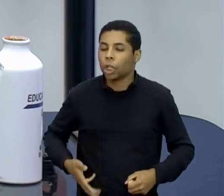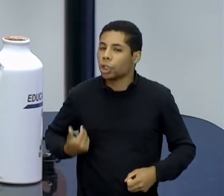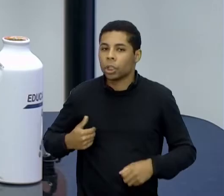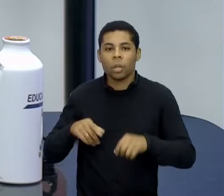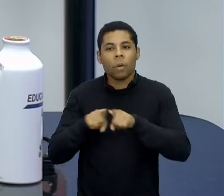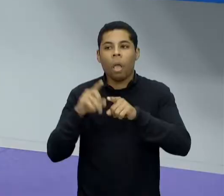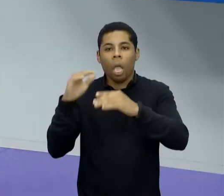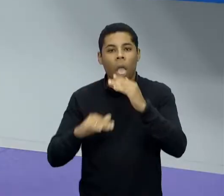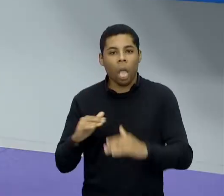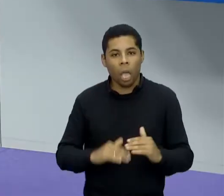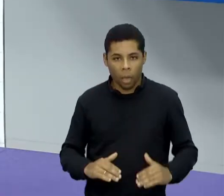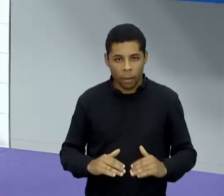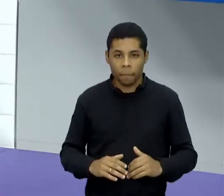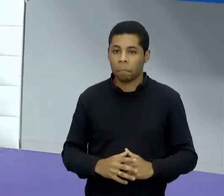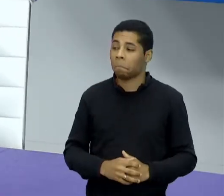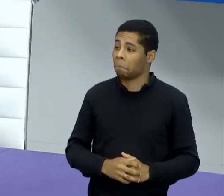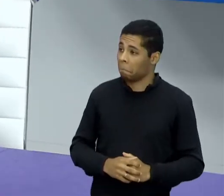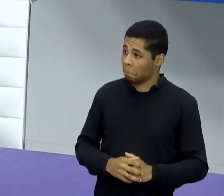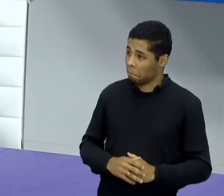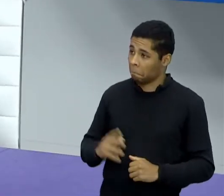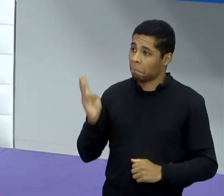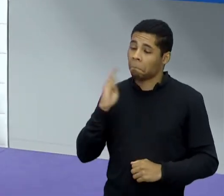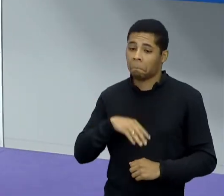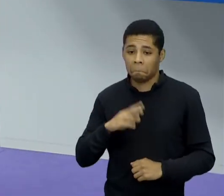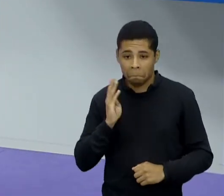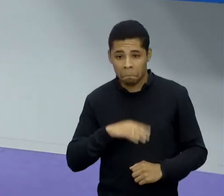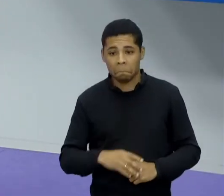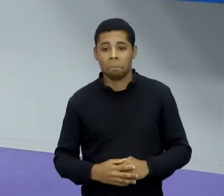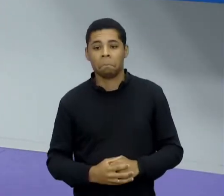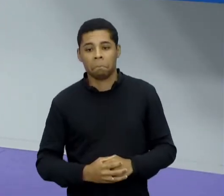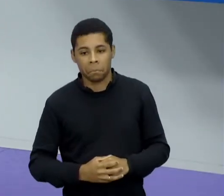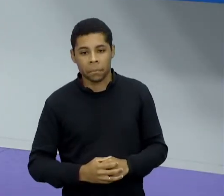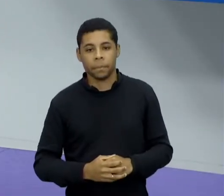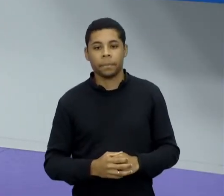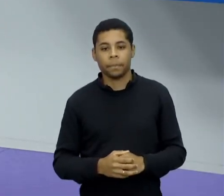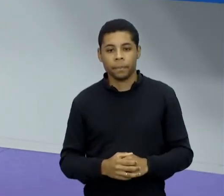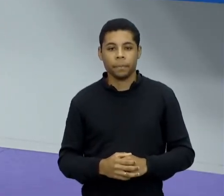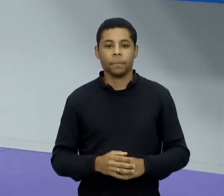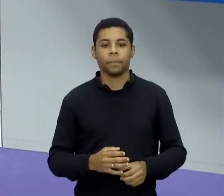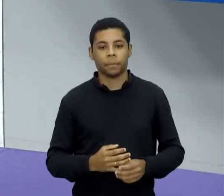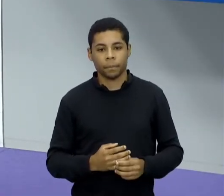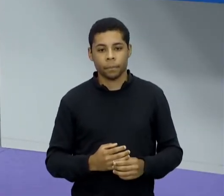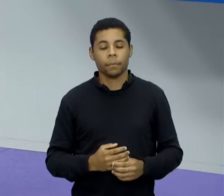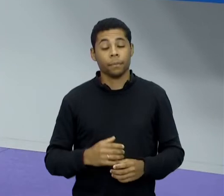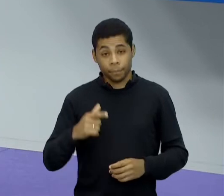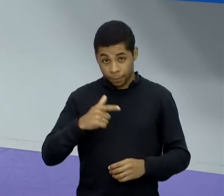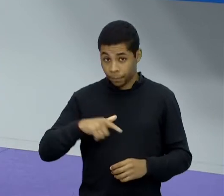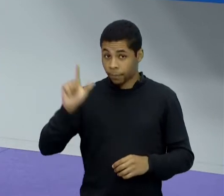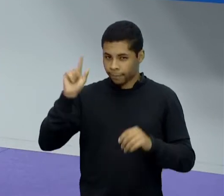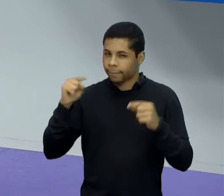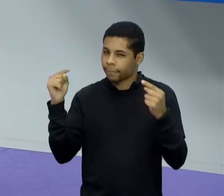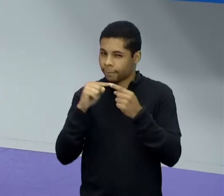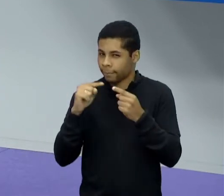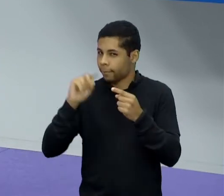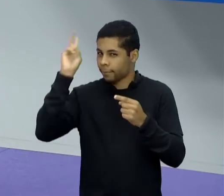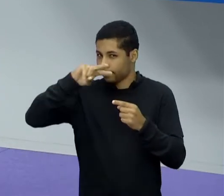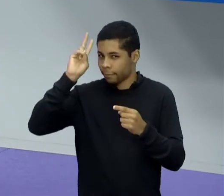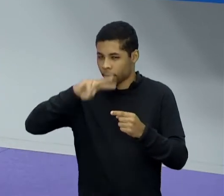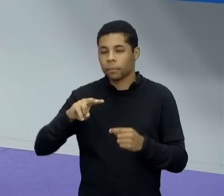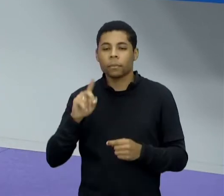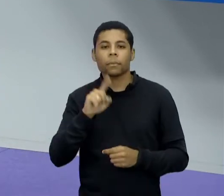o próximo. Bem legal. Uma coisa que me chamou muito a atenção, e agora numa pegada mais historiadora, é